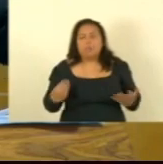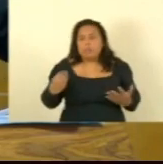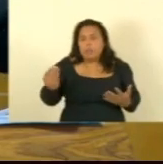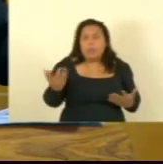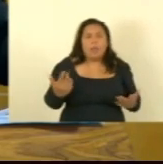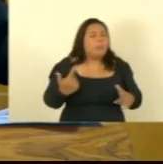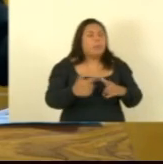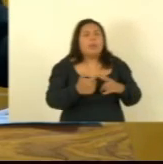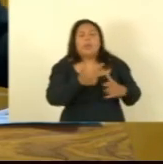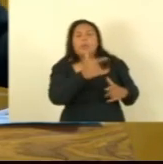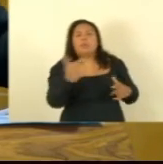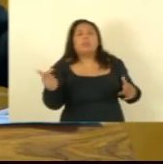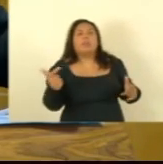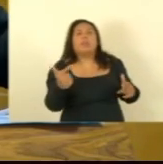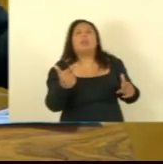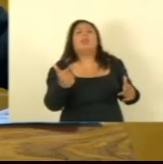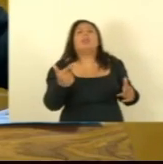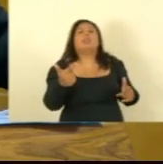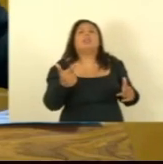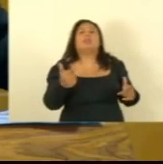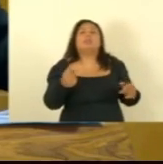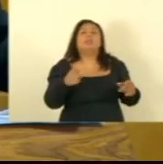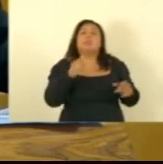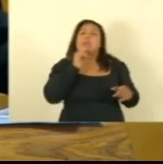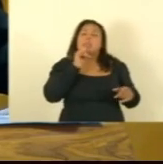tem também